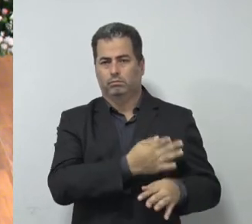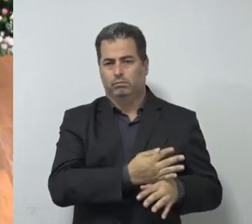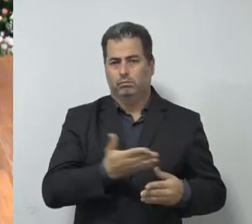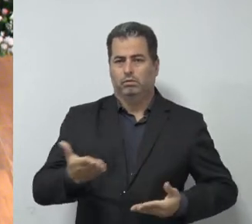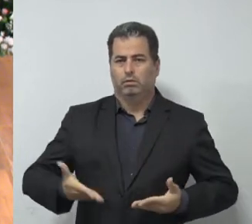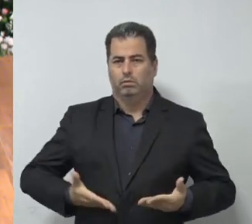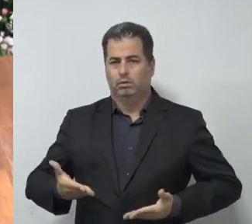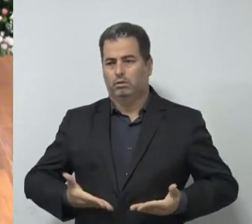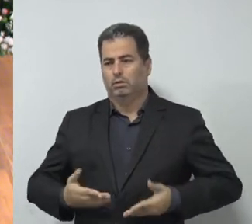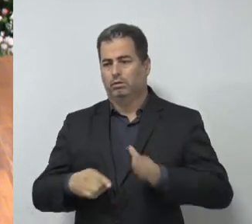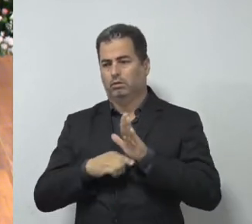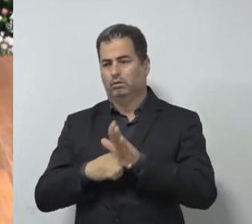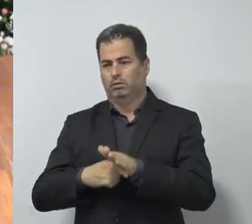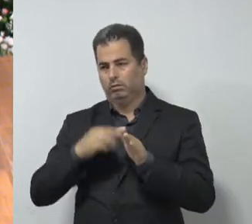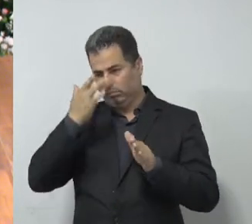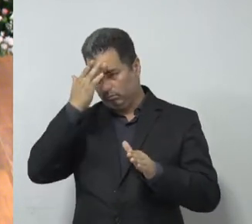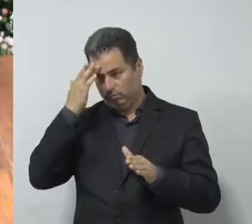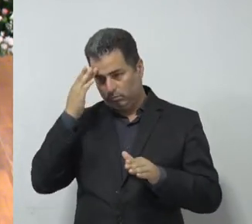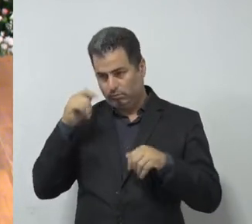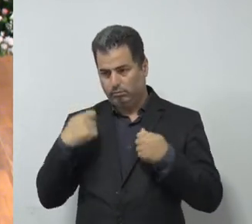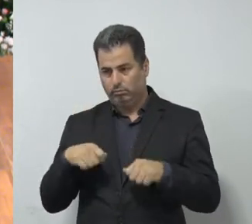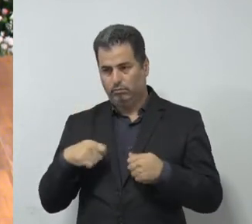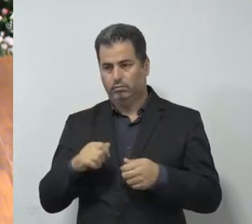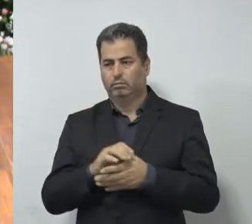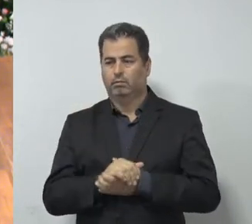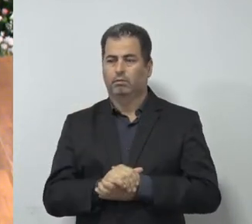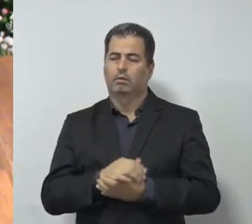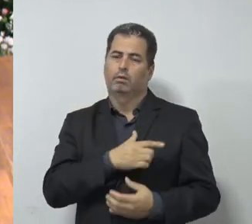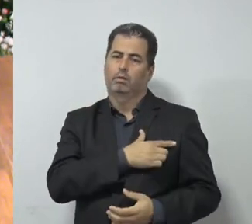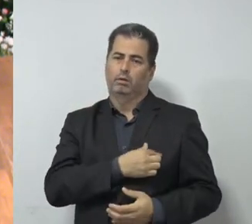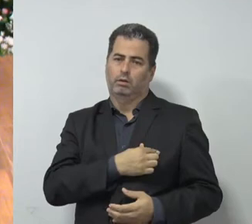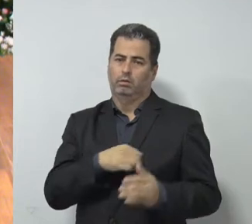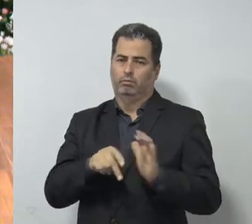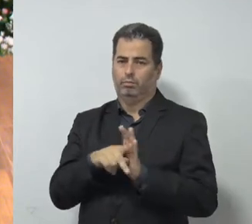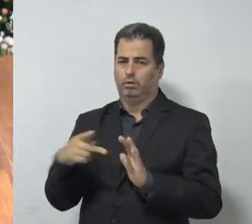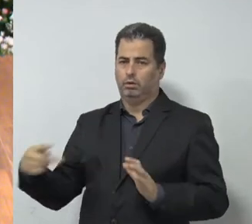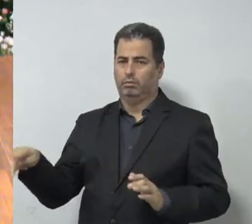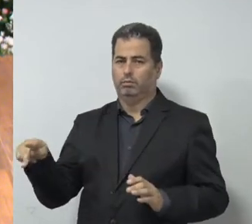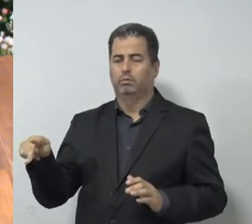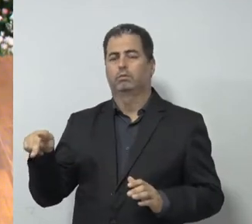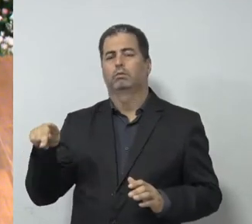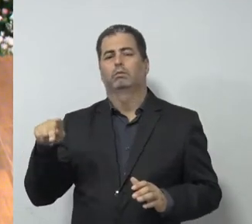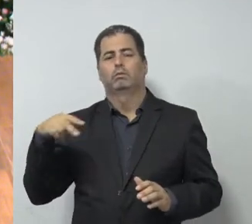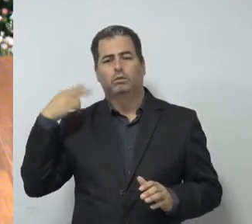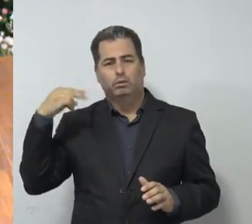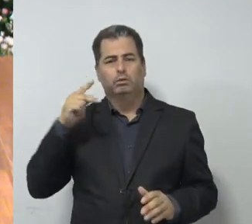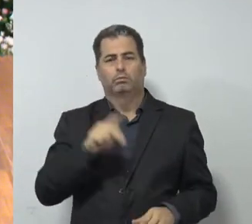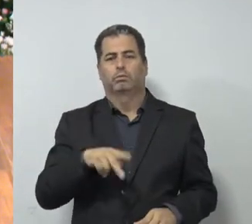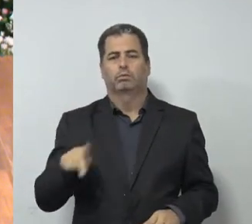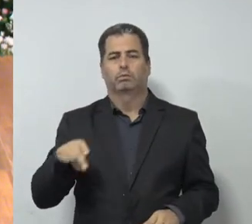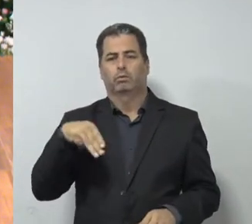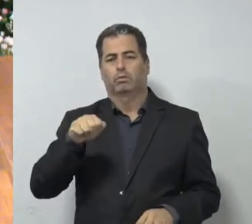e ajudando a quem precisar. É homenageada do vereador Professor Marcos.